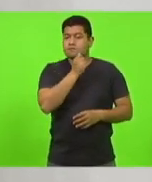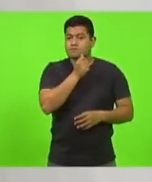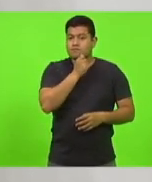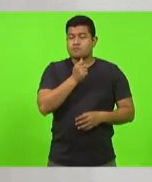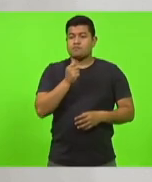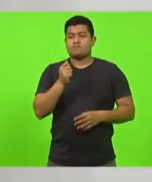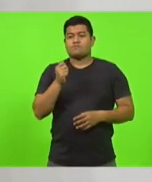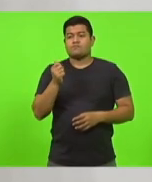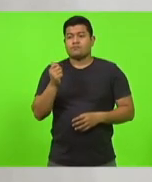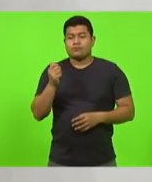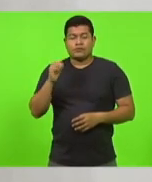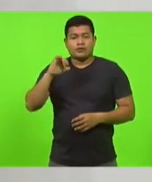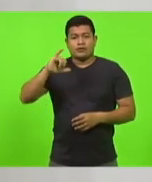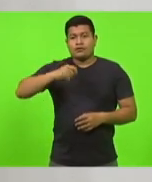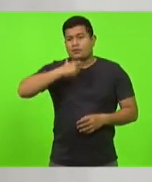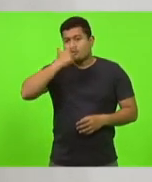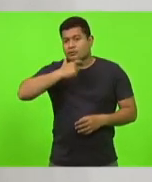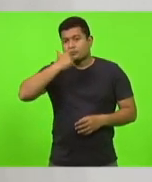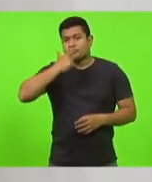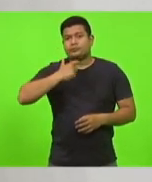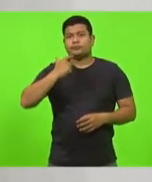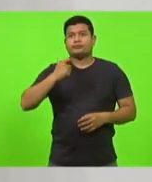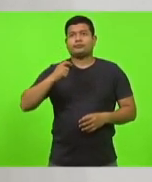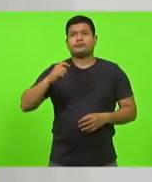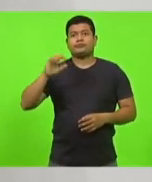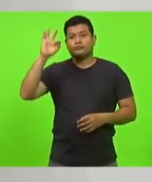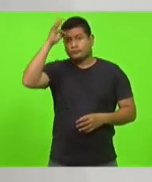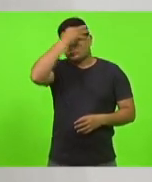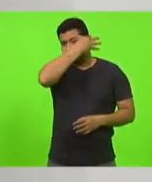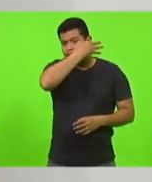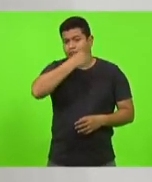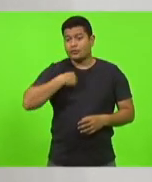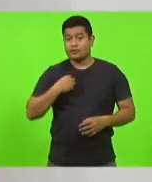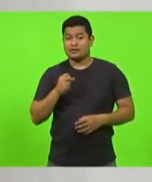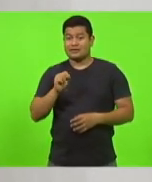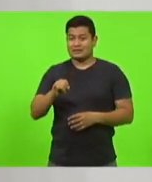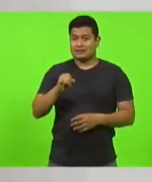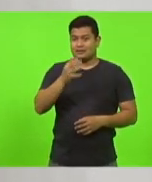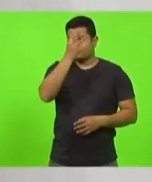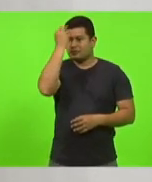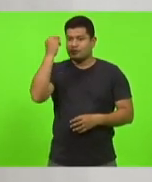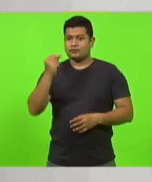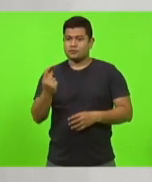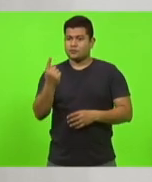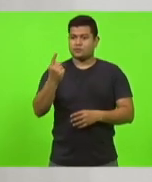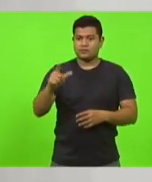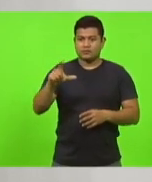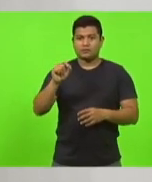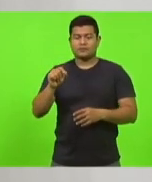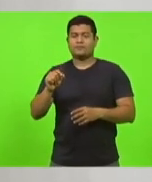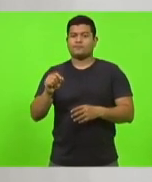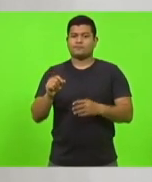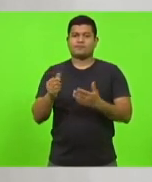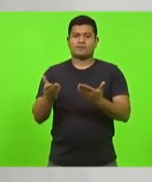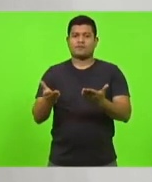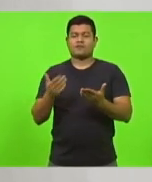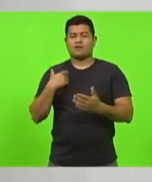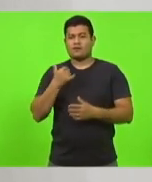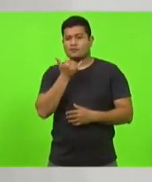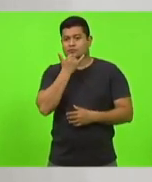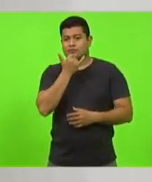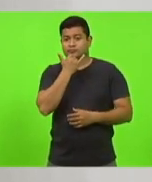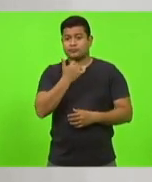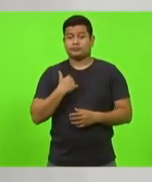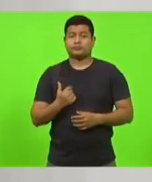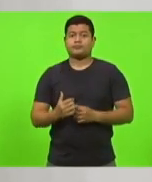deputado Fabiano. Né? Não sei se eu esqueci de alguém, me perdoe, mas, enfim, nossos deputados